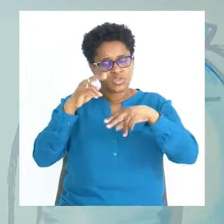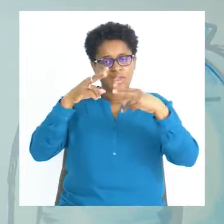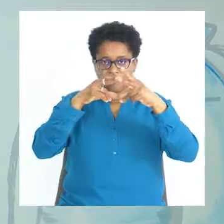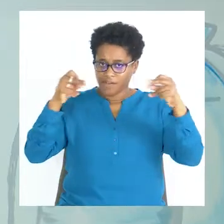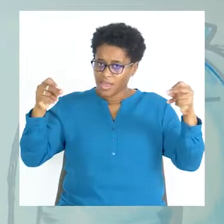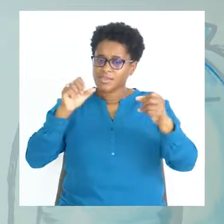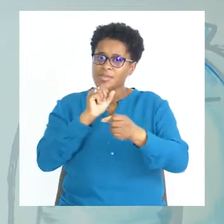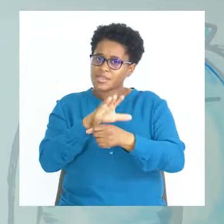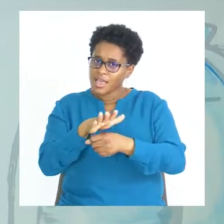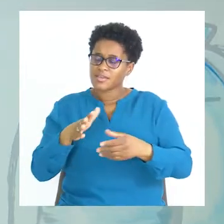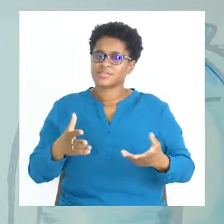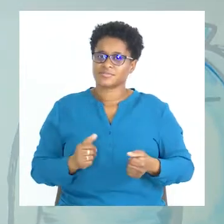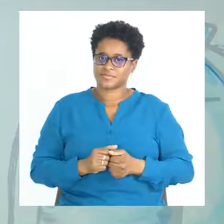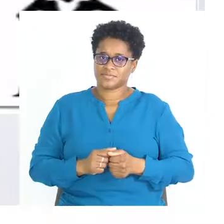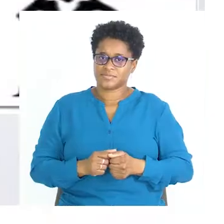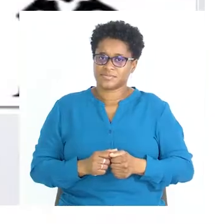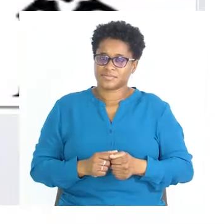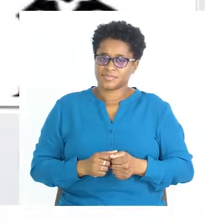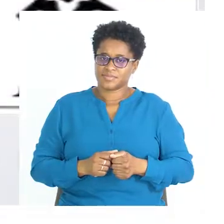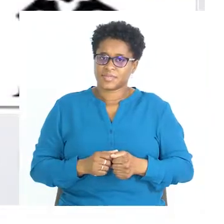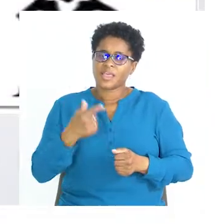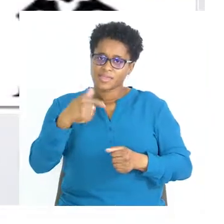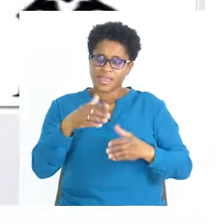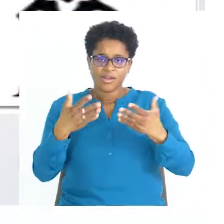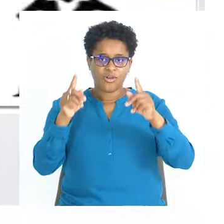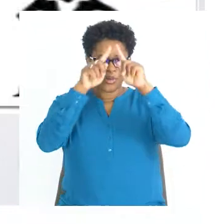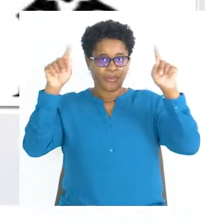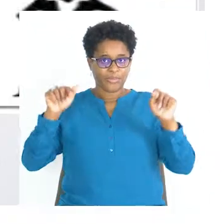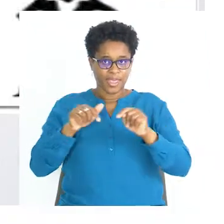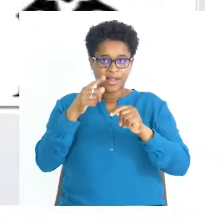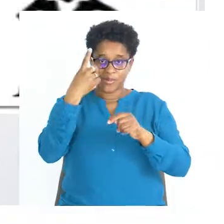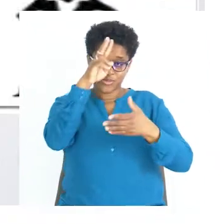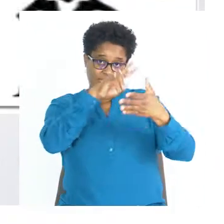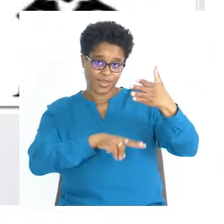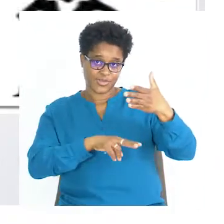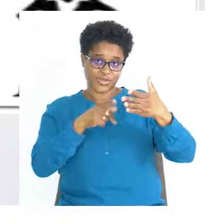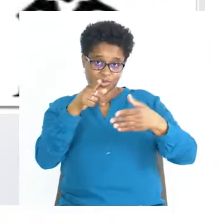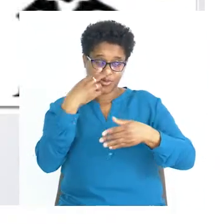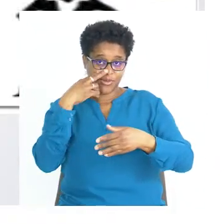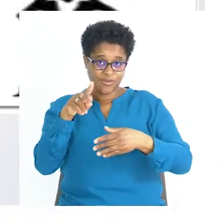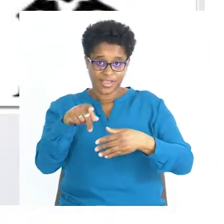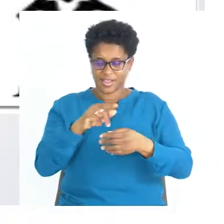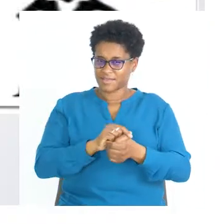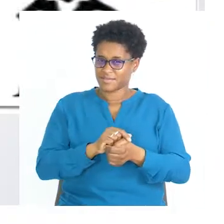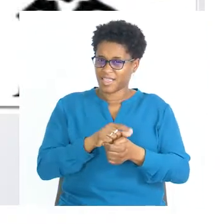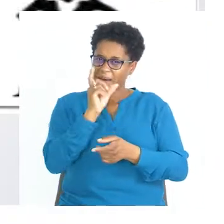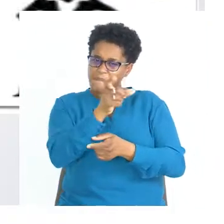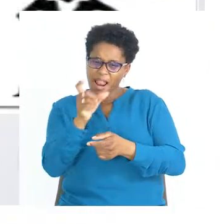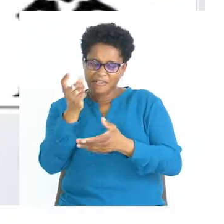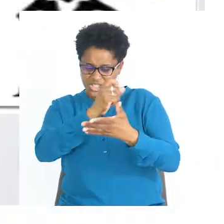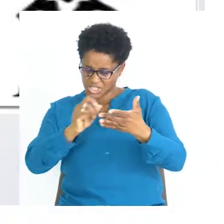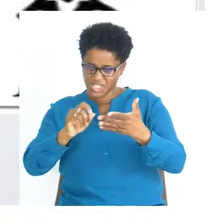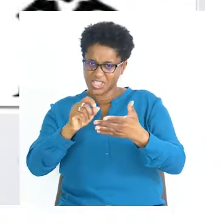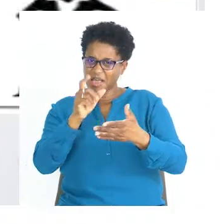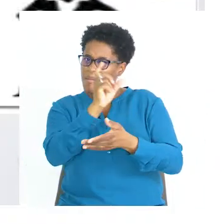frases, construir mensagens. Tens agora, na tela, um texto. Reparaste que não encontras lá nem